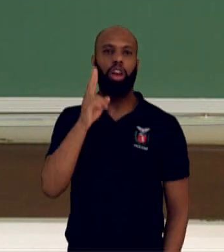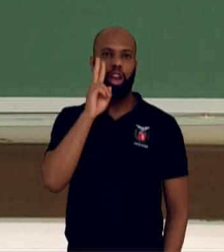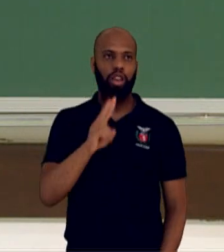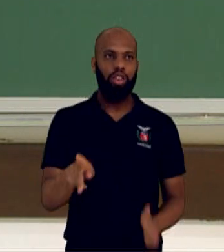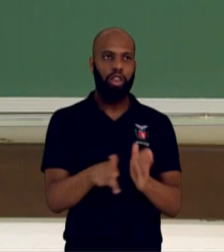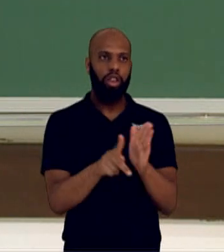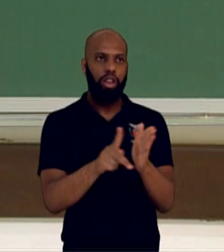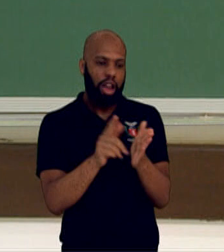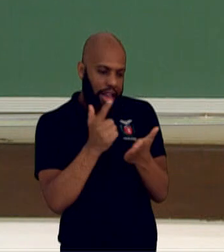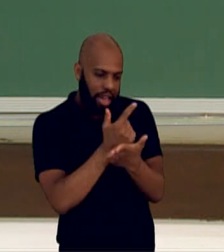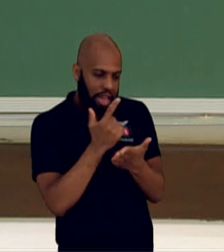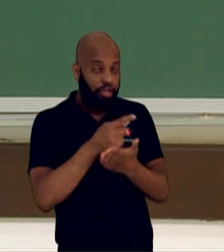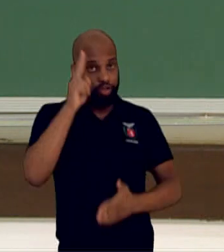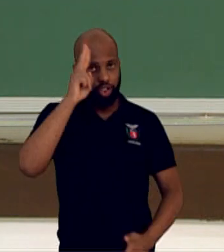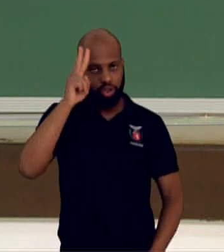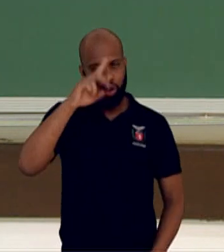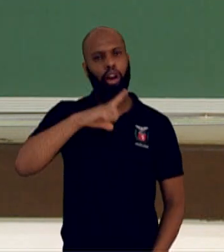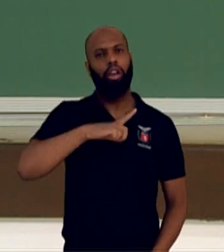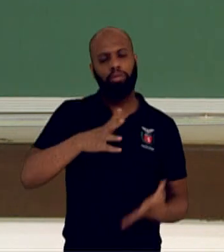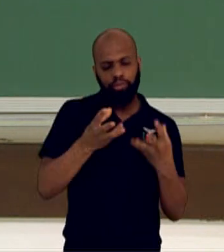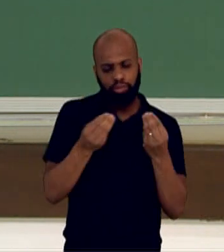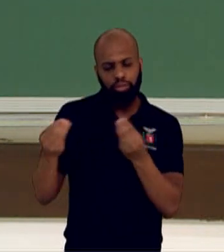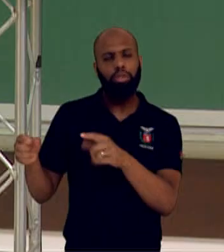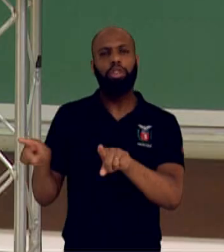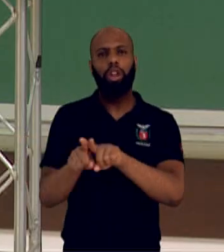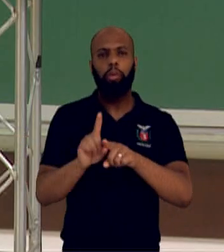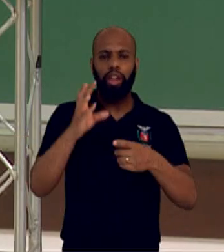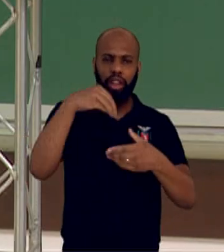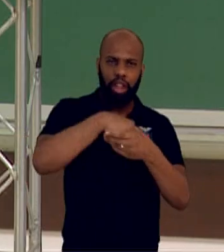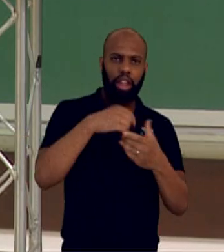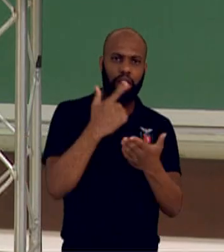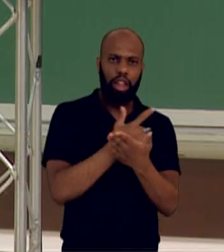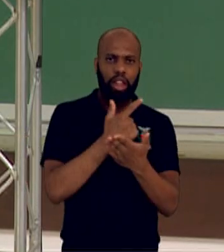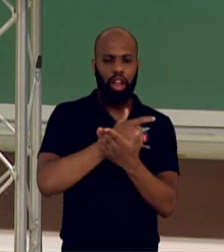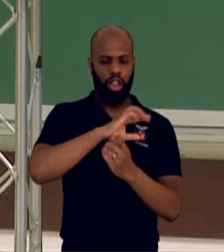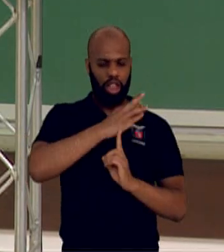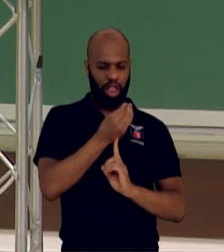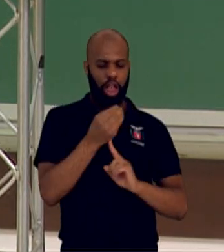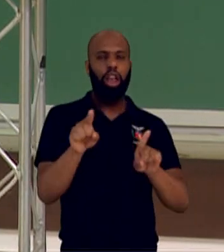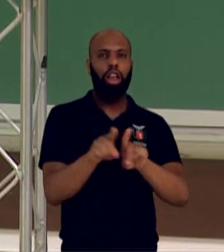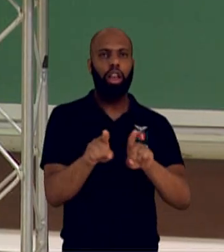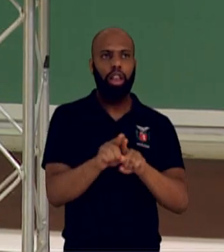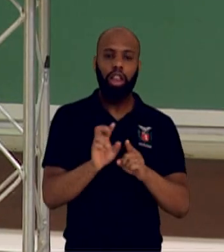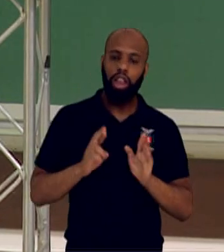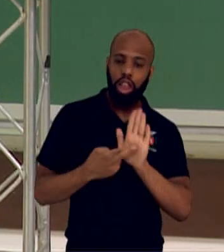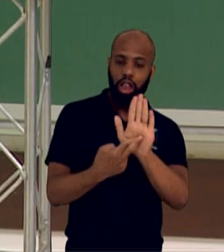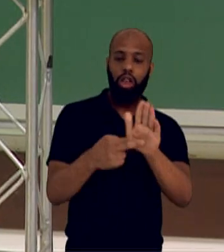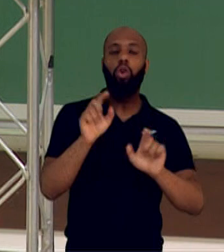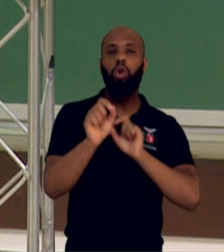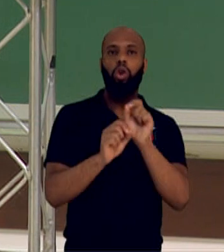de história, né? Que aparece bastante, nos de arte também, tá? Que representa uma